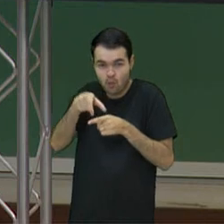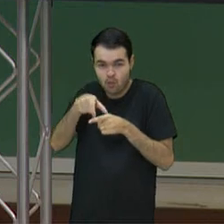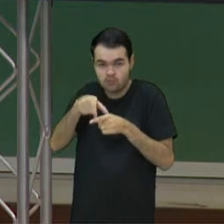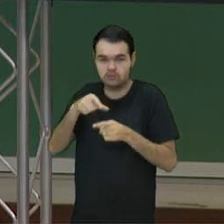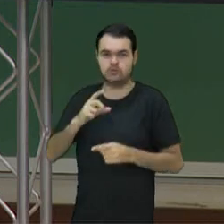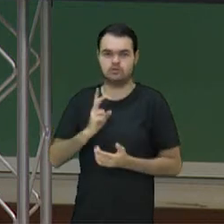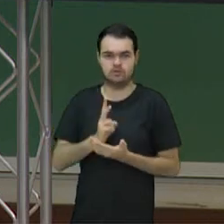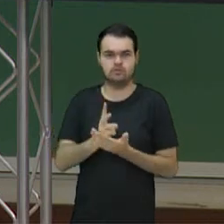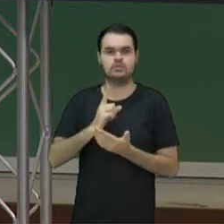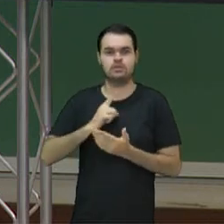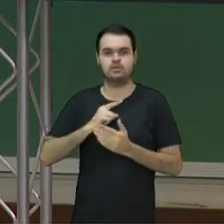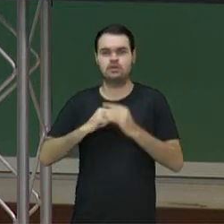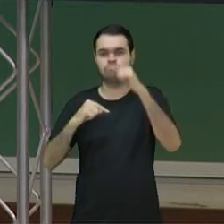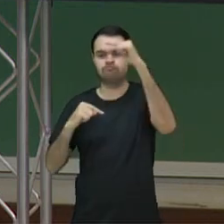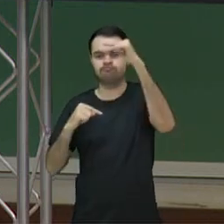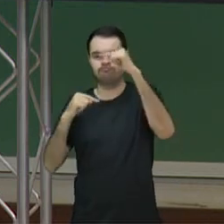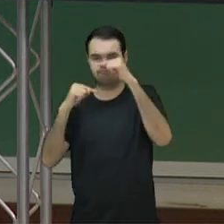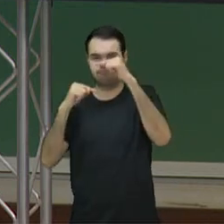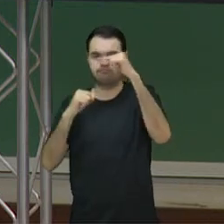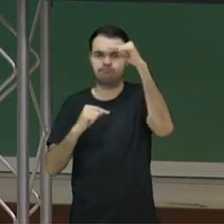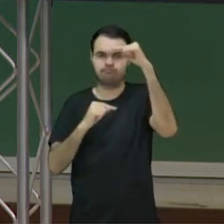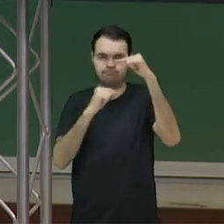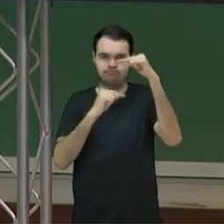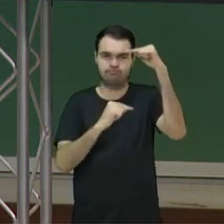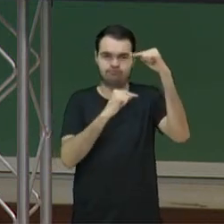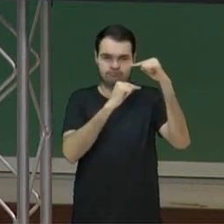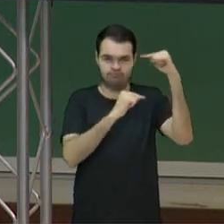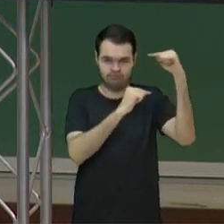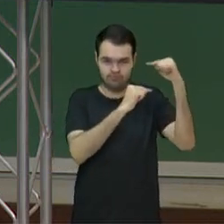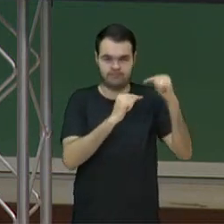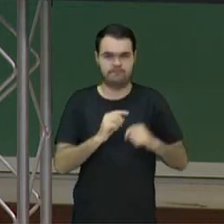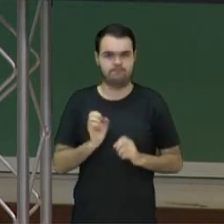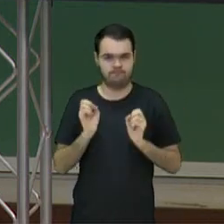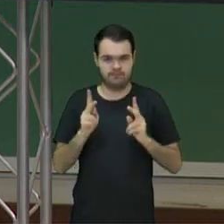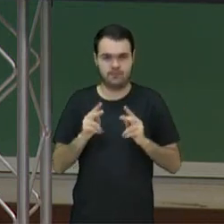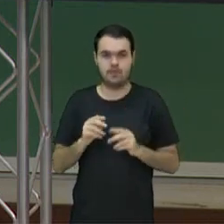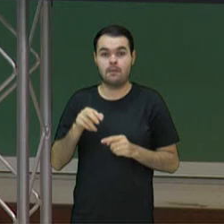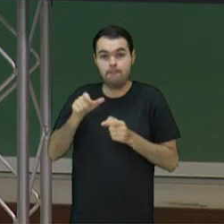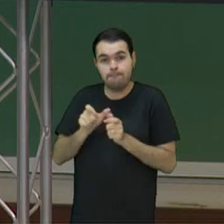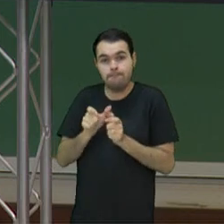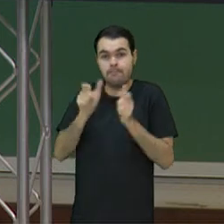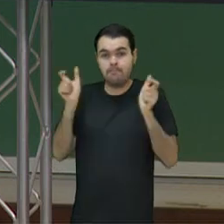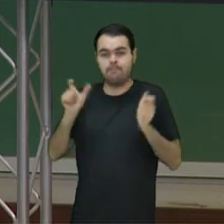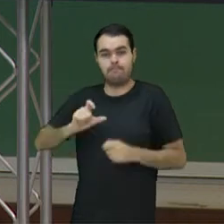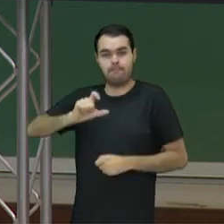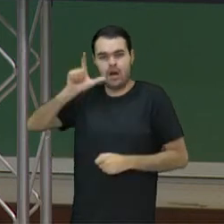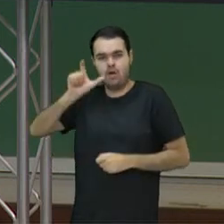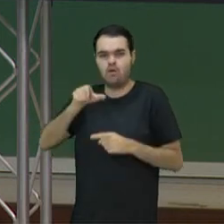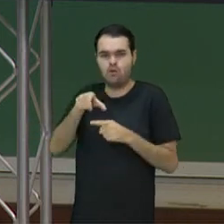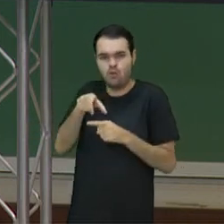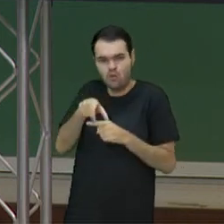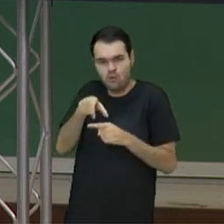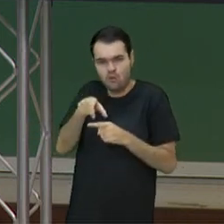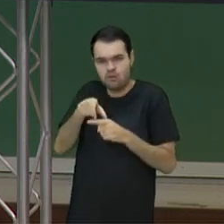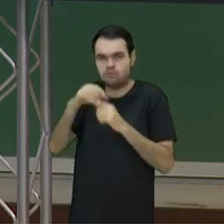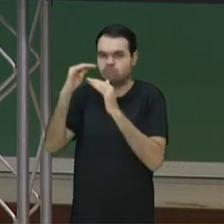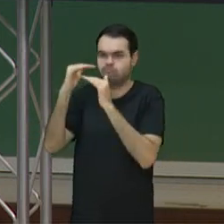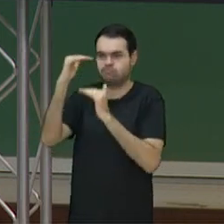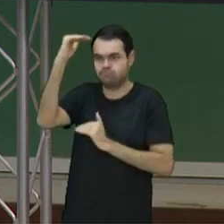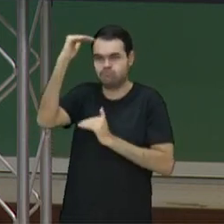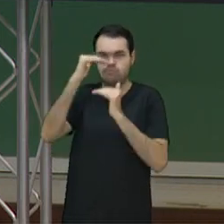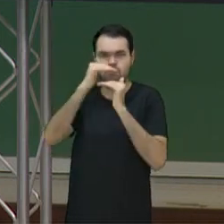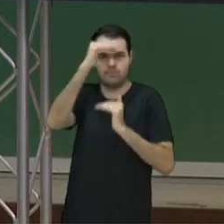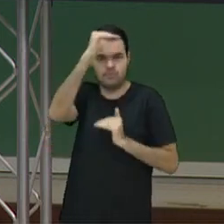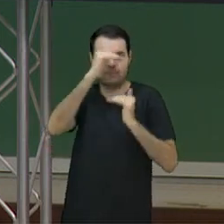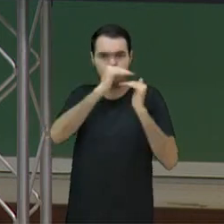vai ter menores quantidades de listas ali. E maiores ohms, maior intensidade, vai ter maior